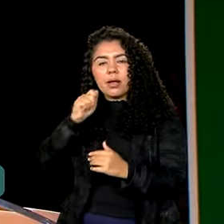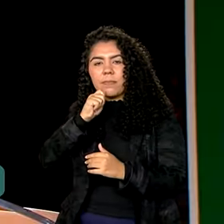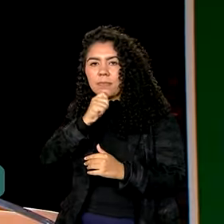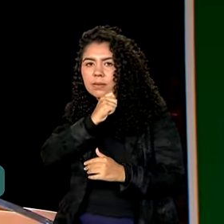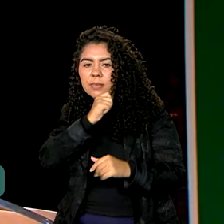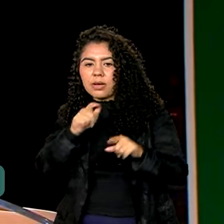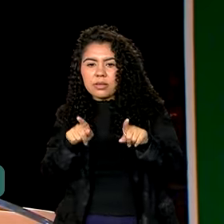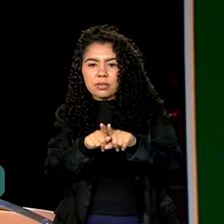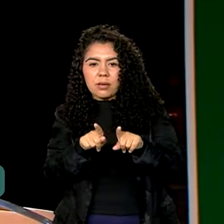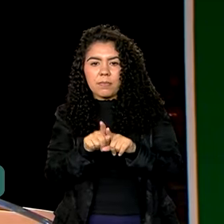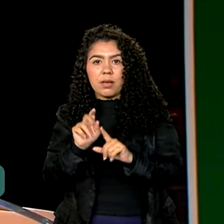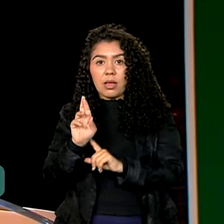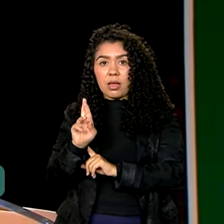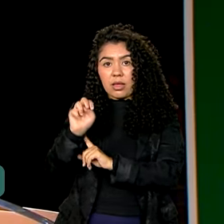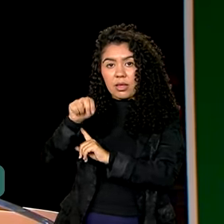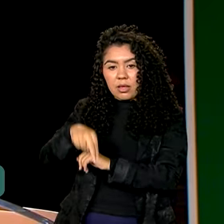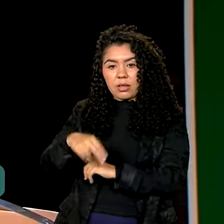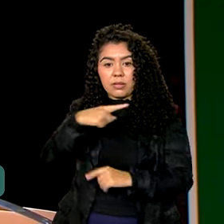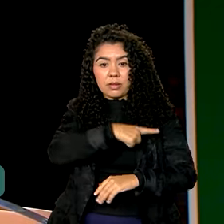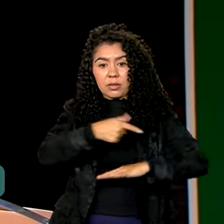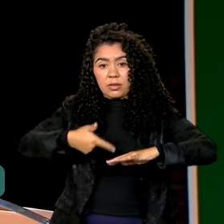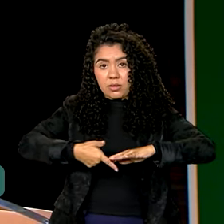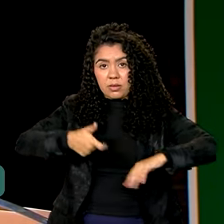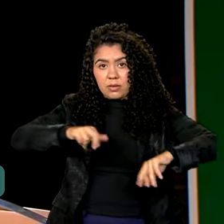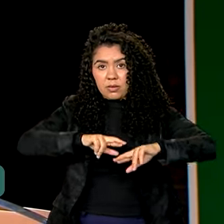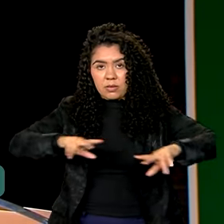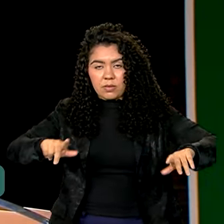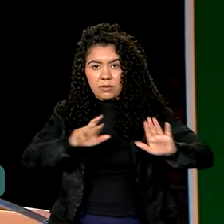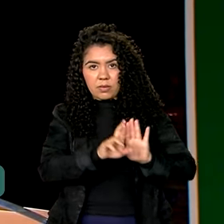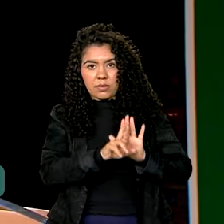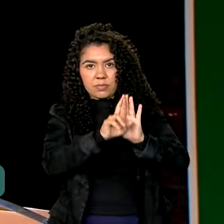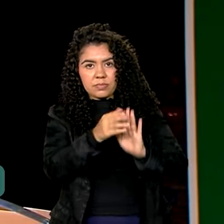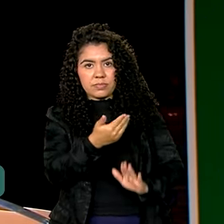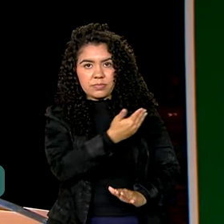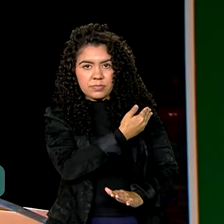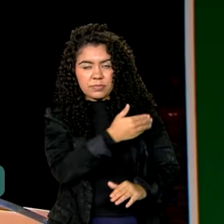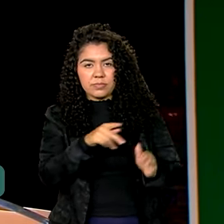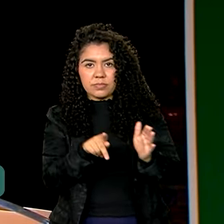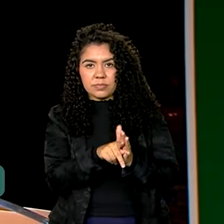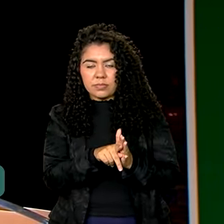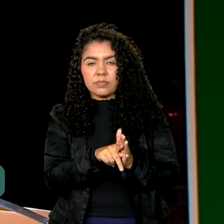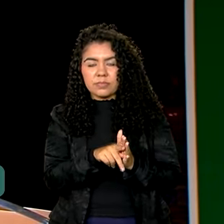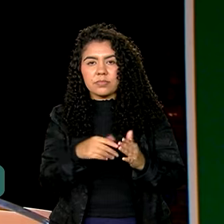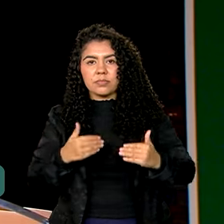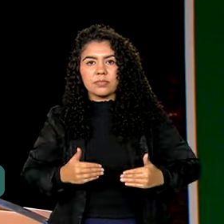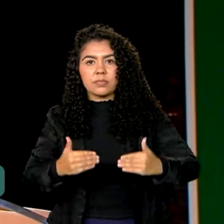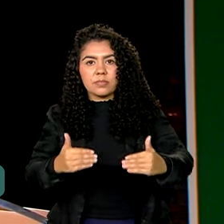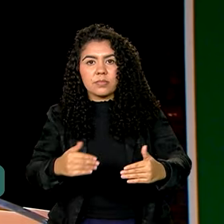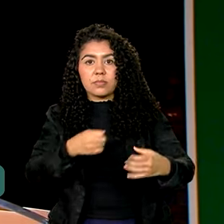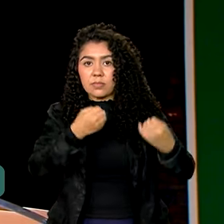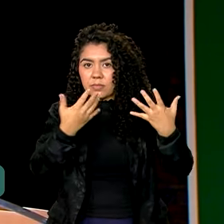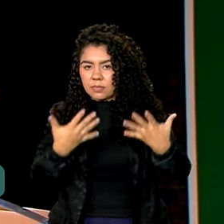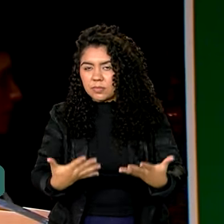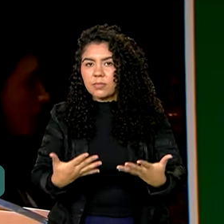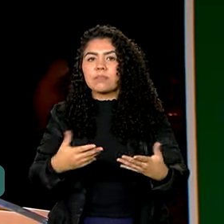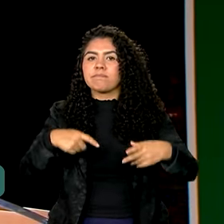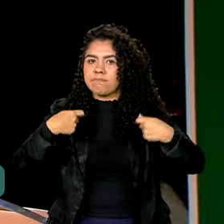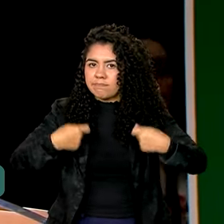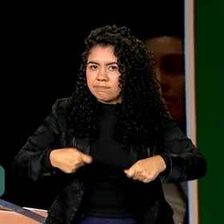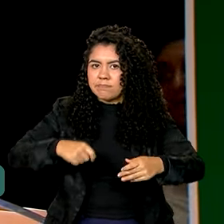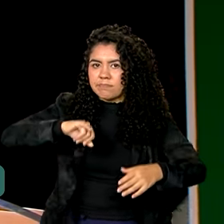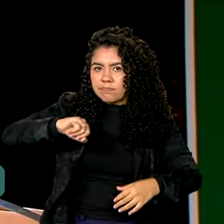Norte. Segundo o Ministério de Minas e Energia, riqueza da qual o Brasil não pode abrir mão, mas que deve